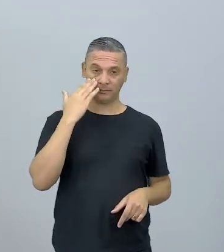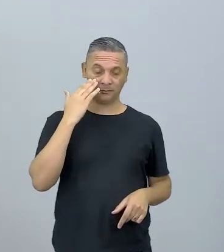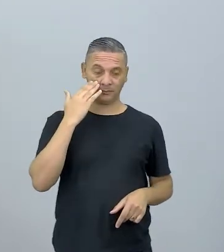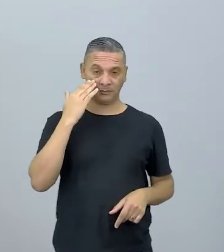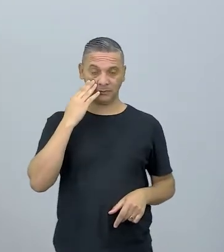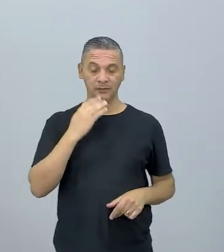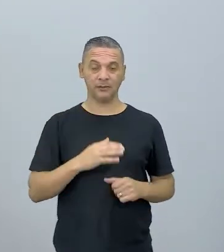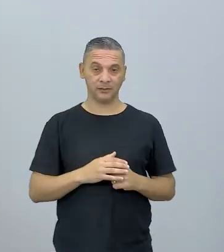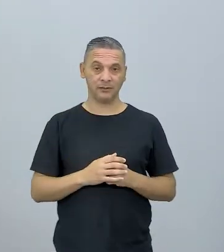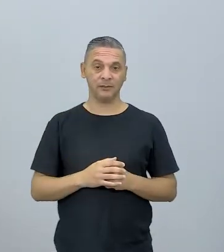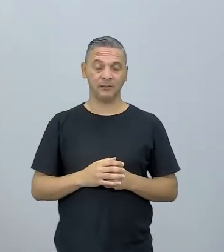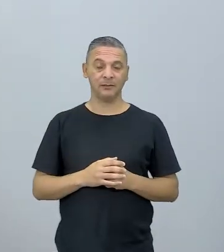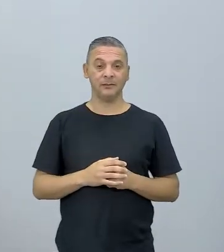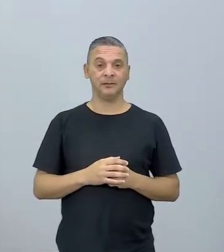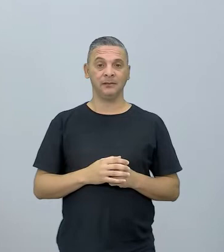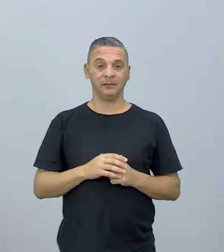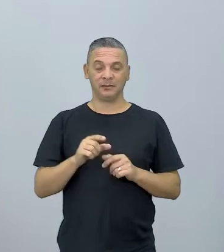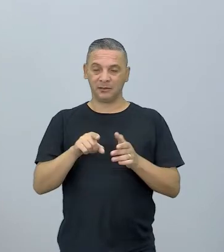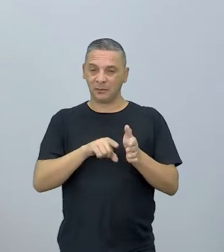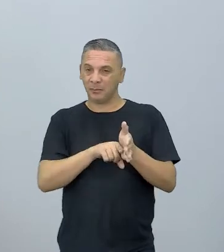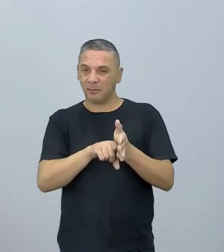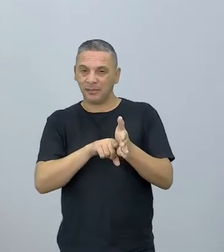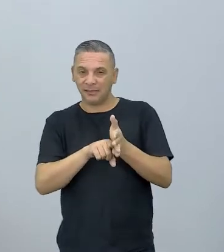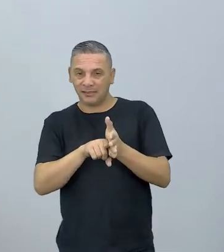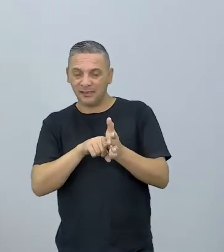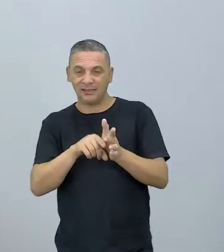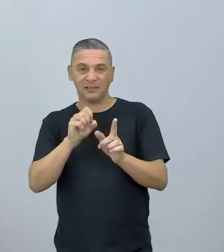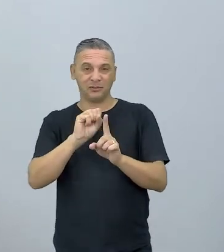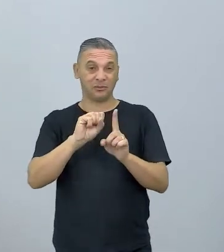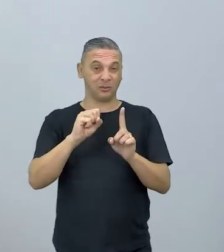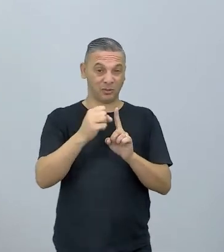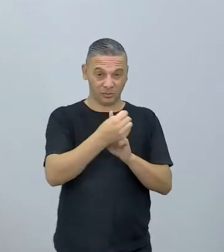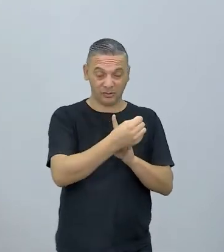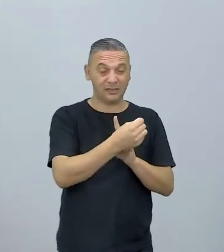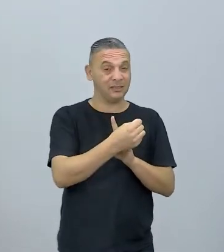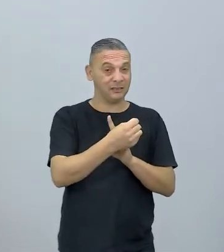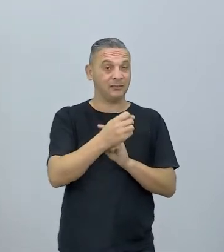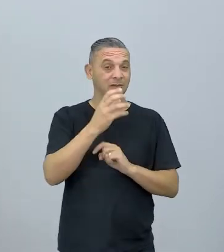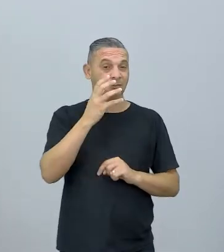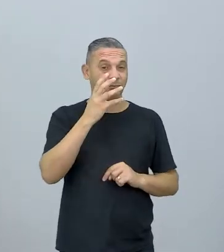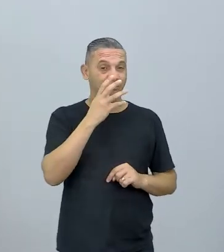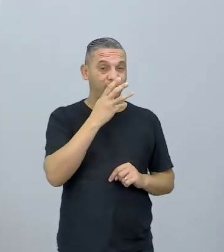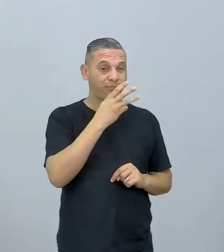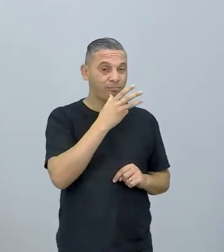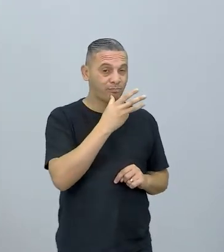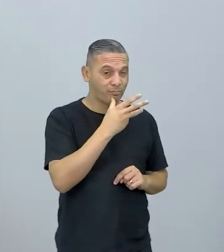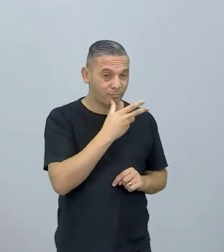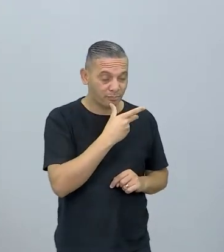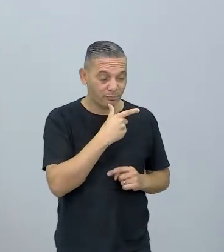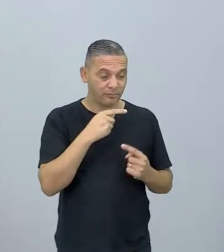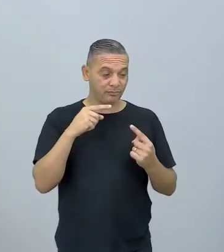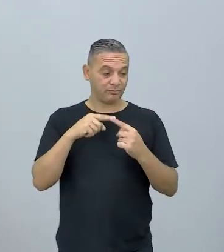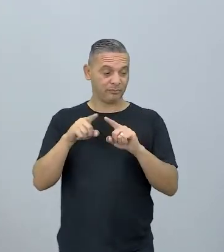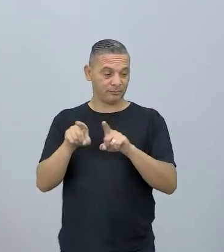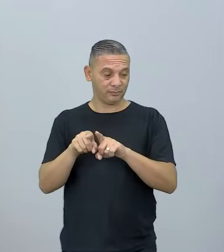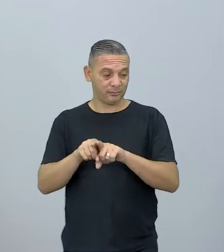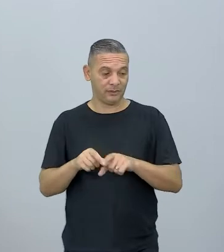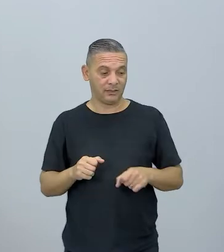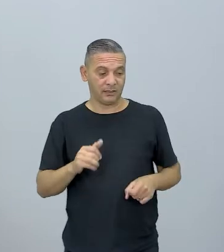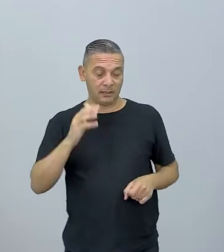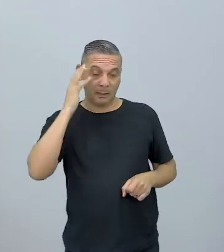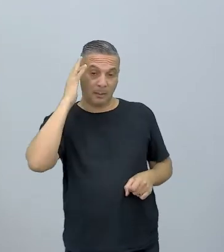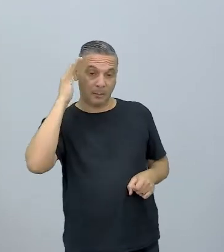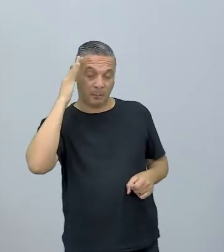nesse processo aí de fazer uma pesquisa de sociologia, né? E entre essas coisas significa também